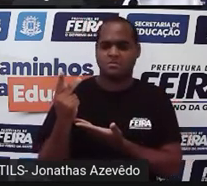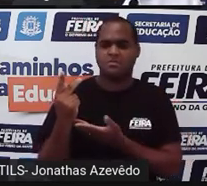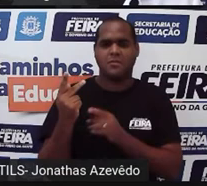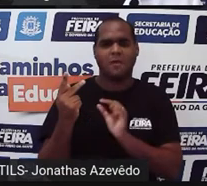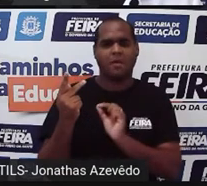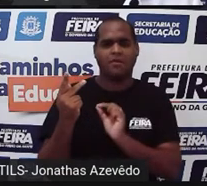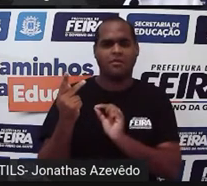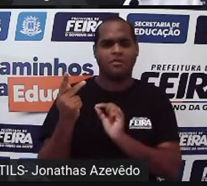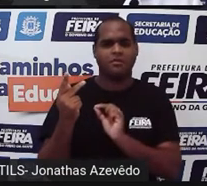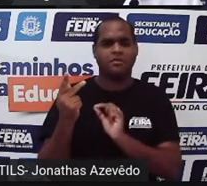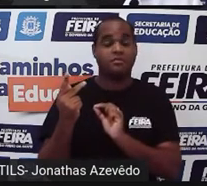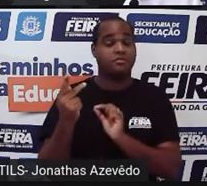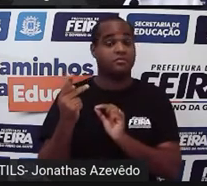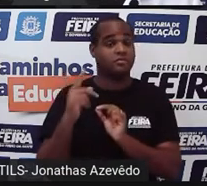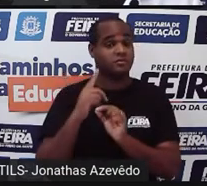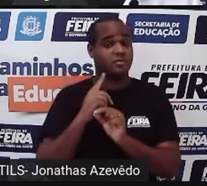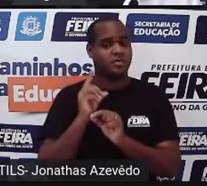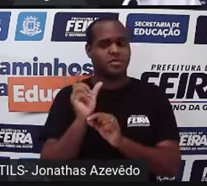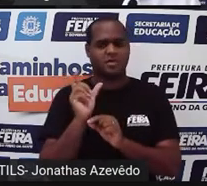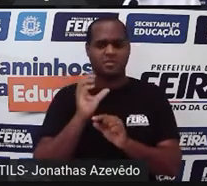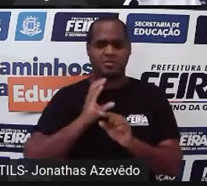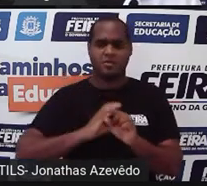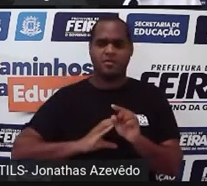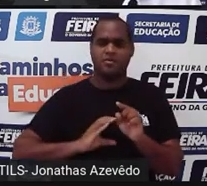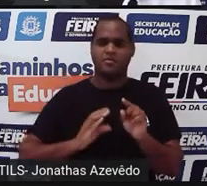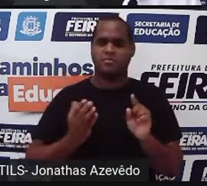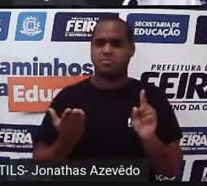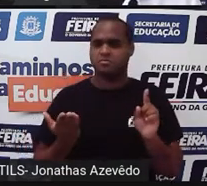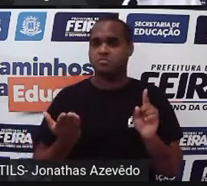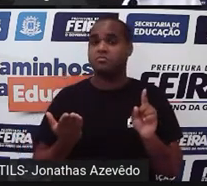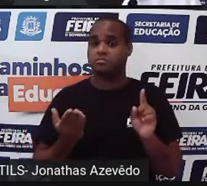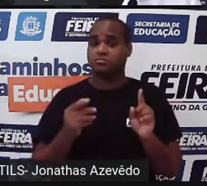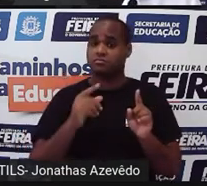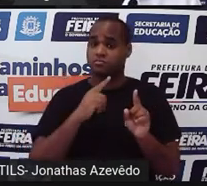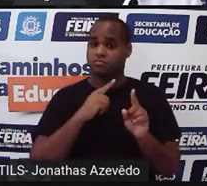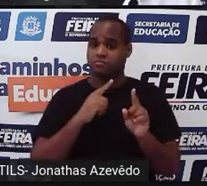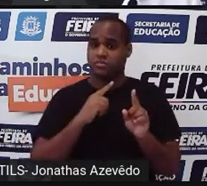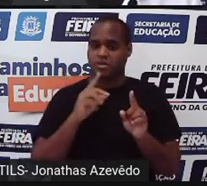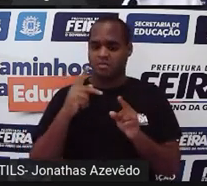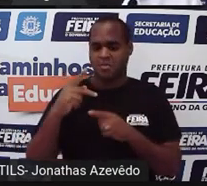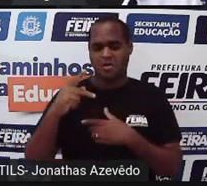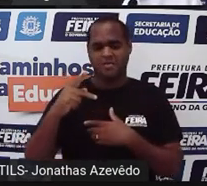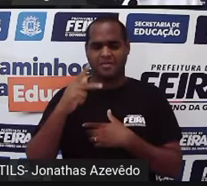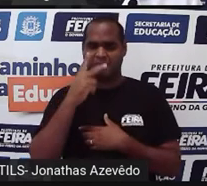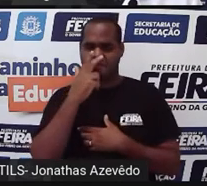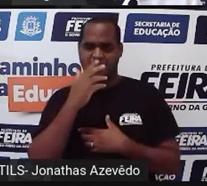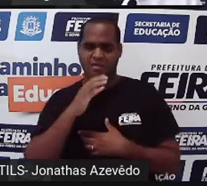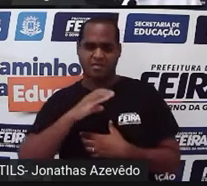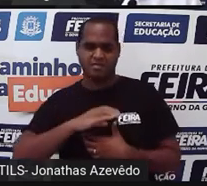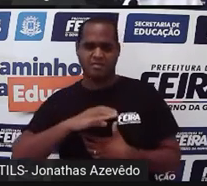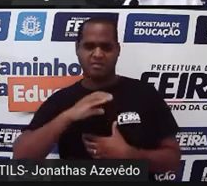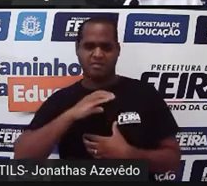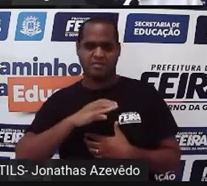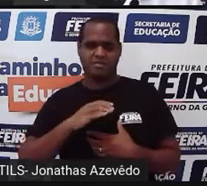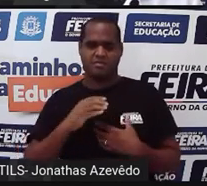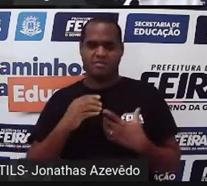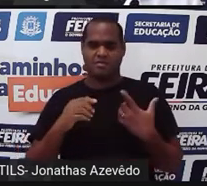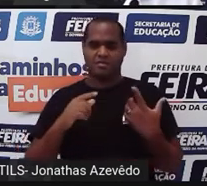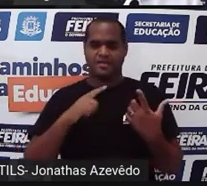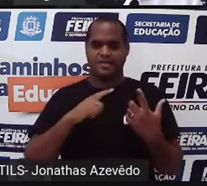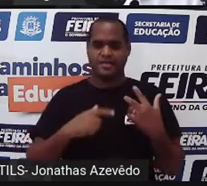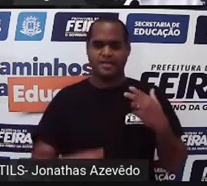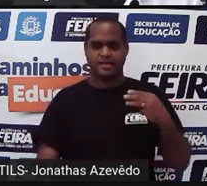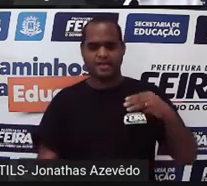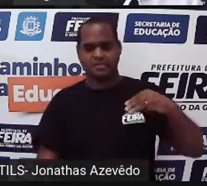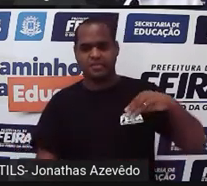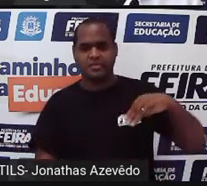Ó, mas tinha a palavra português. Então talvez o P seja de português. Tinha um